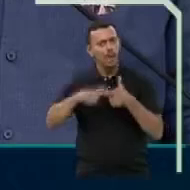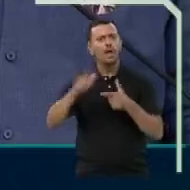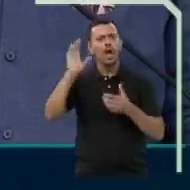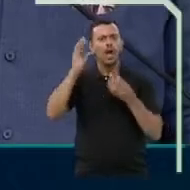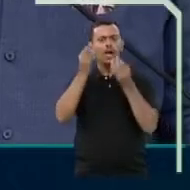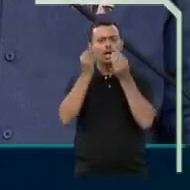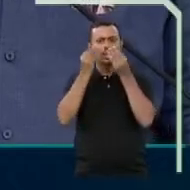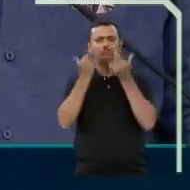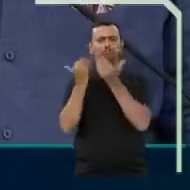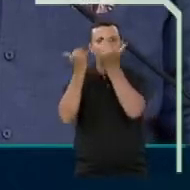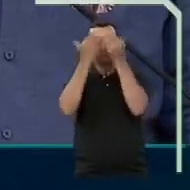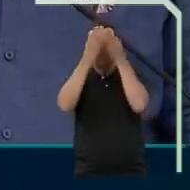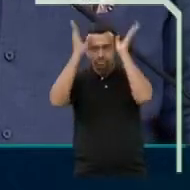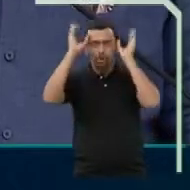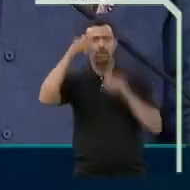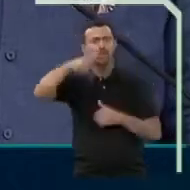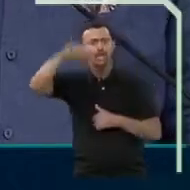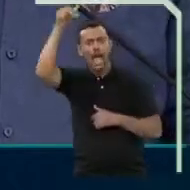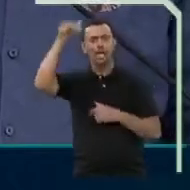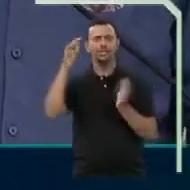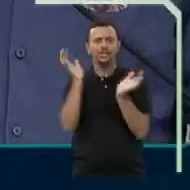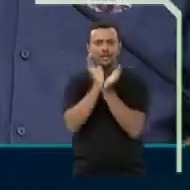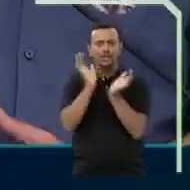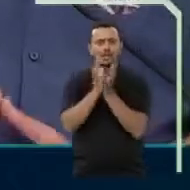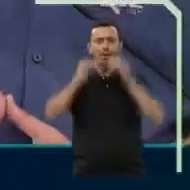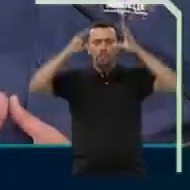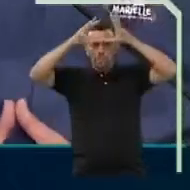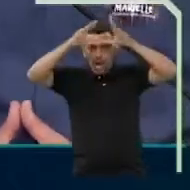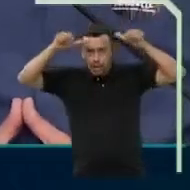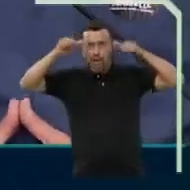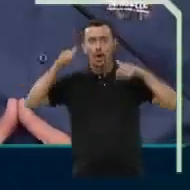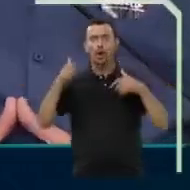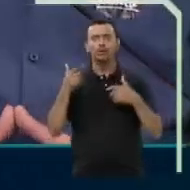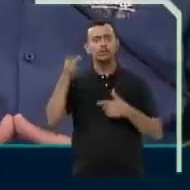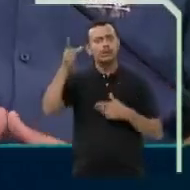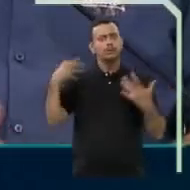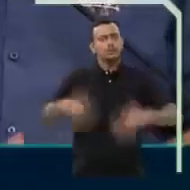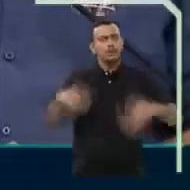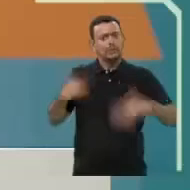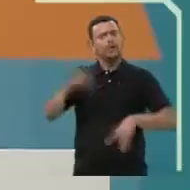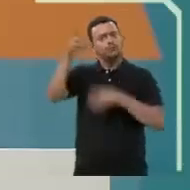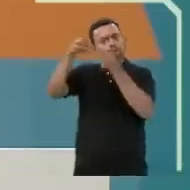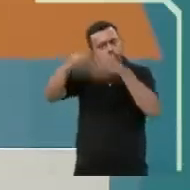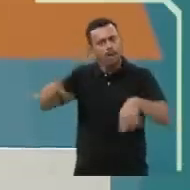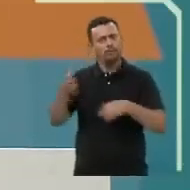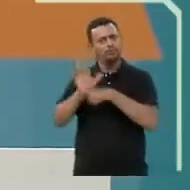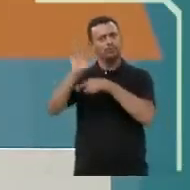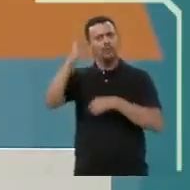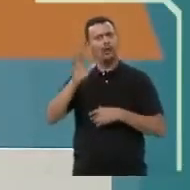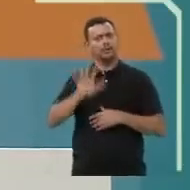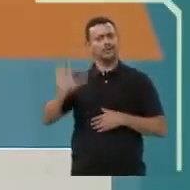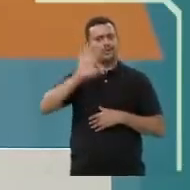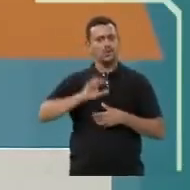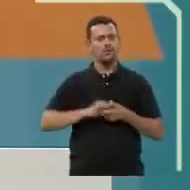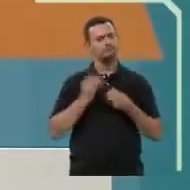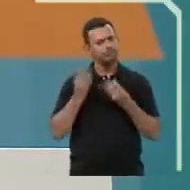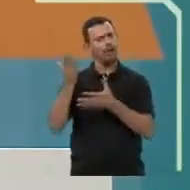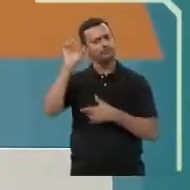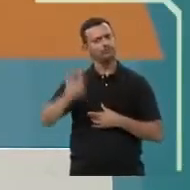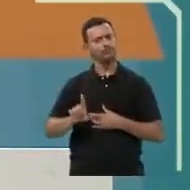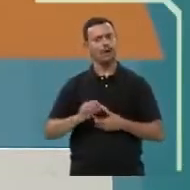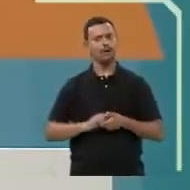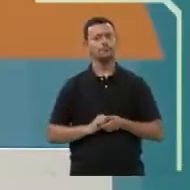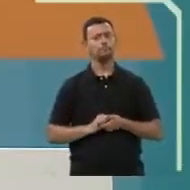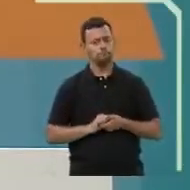dos Guarani Kaiowá no Mato Grosso, que é um verdadeiro caso de lesa humanidade. Fique